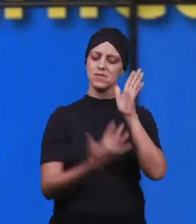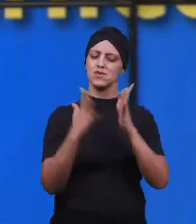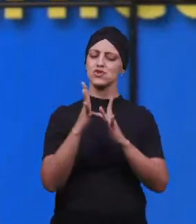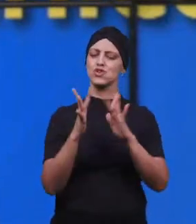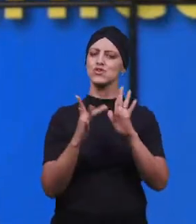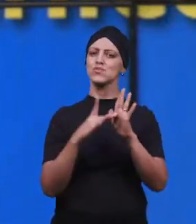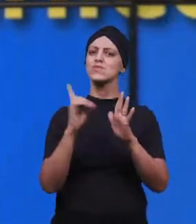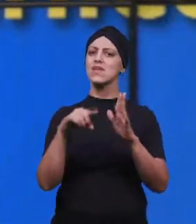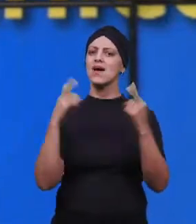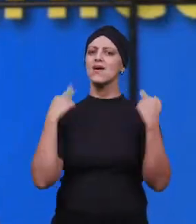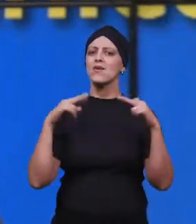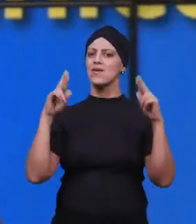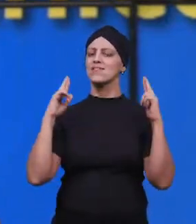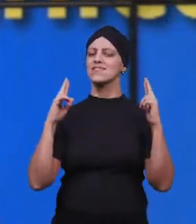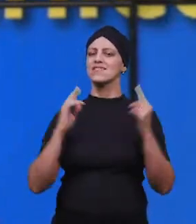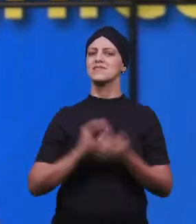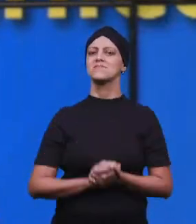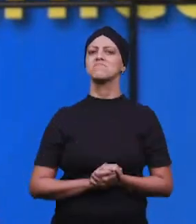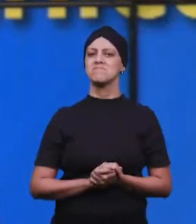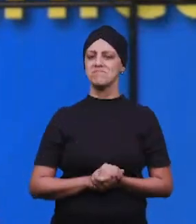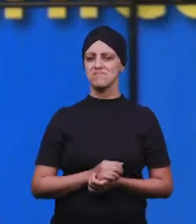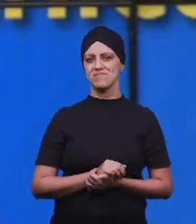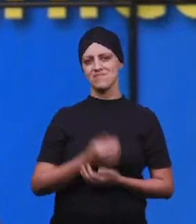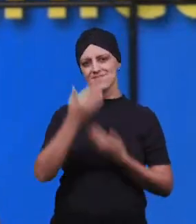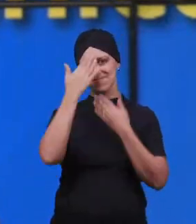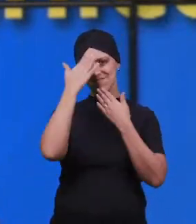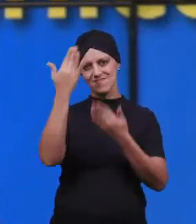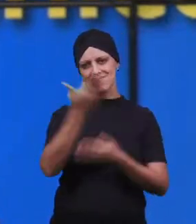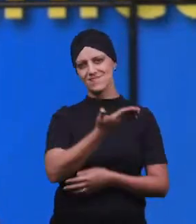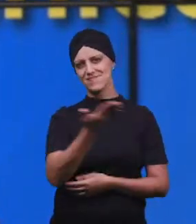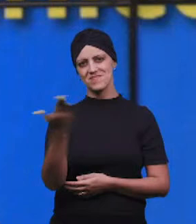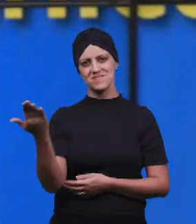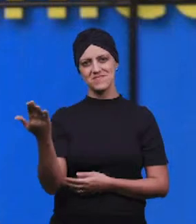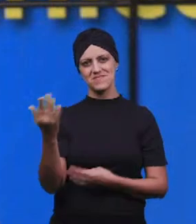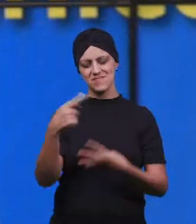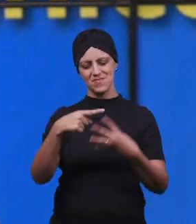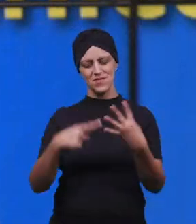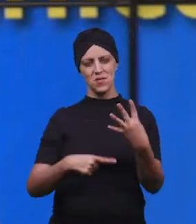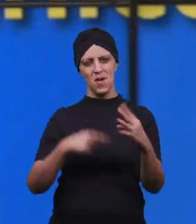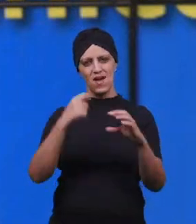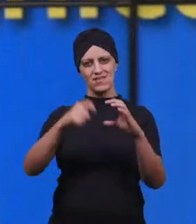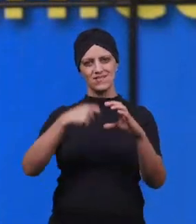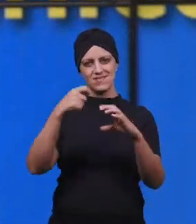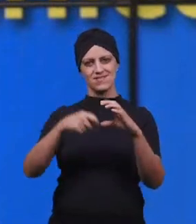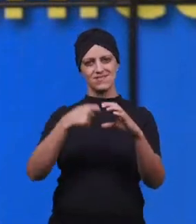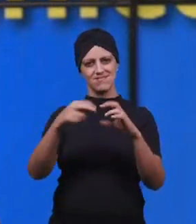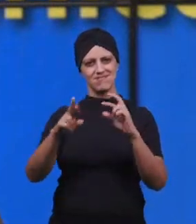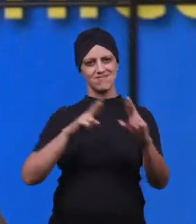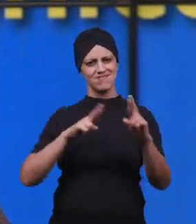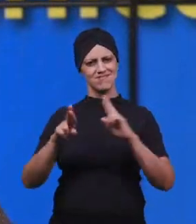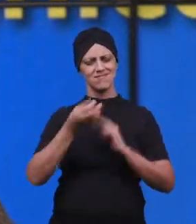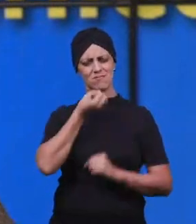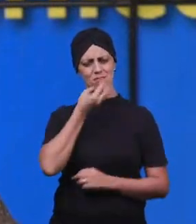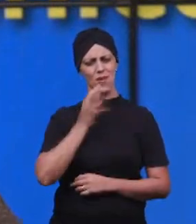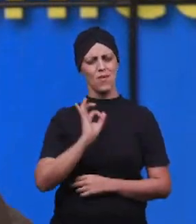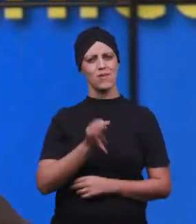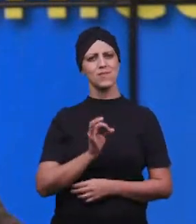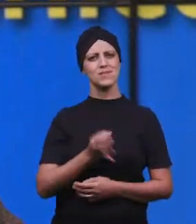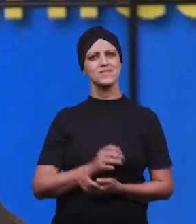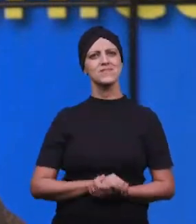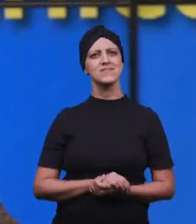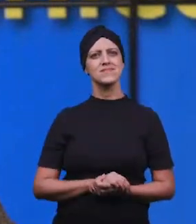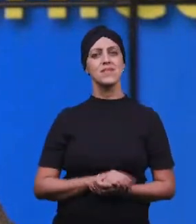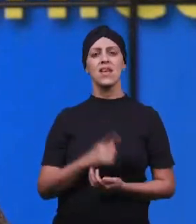Cordeiro. Muito bem colocado aqui na resposta da irmã. Louvado seja o Senhor. Obrigado, irmãos, por essas 4 participações. Muito